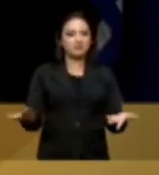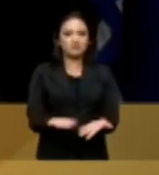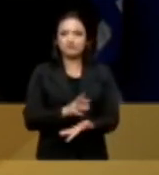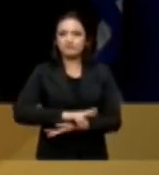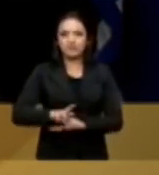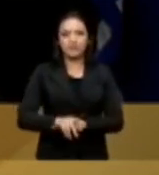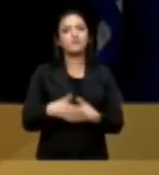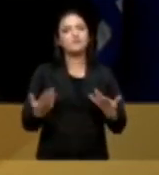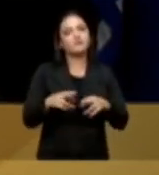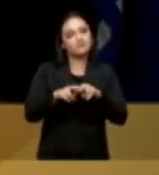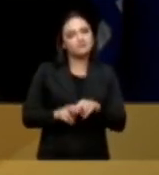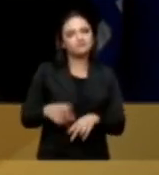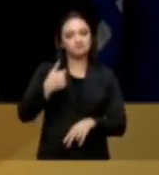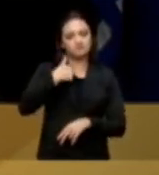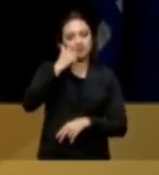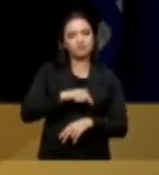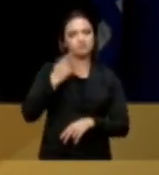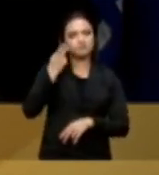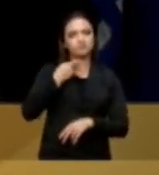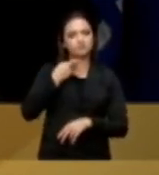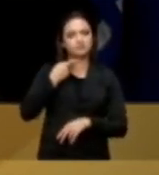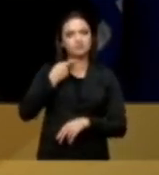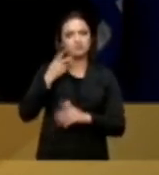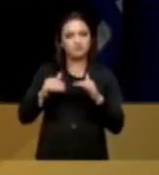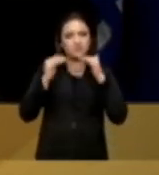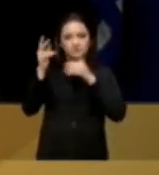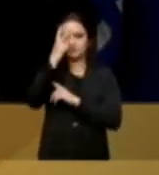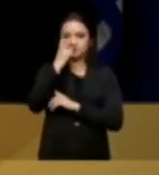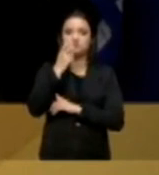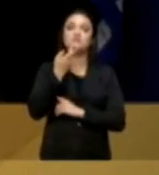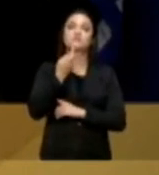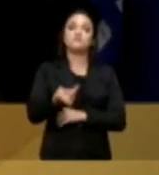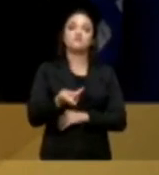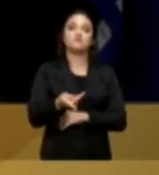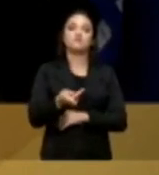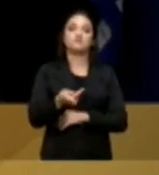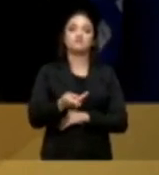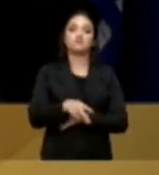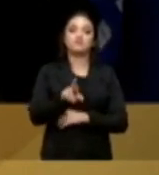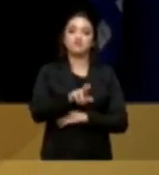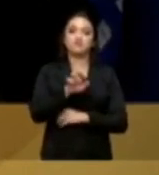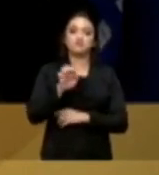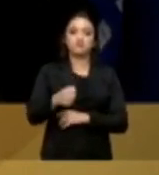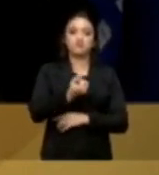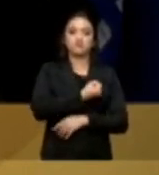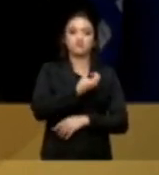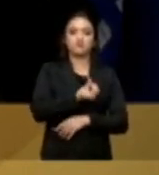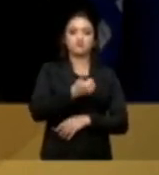este Procurador-Geral da República se manifesta em relação ao recurso extraordinário de